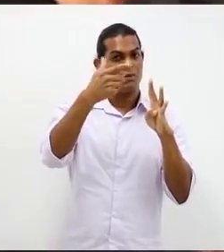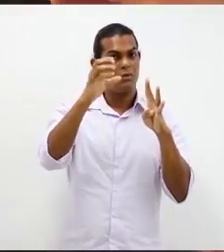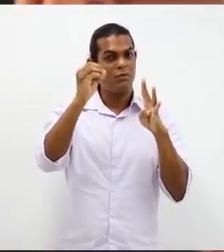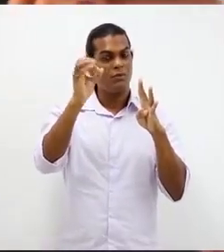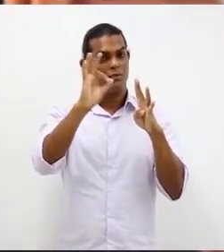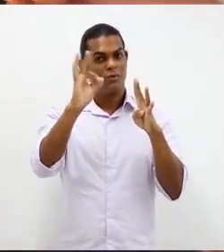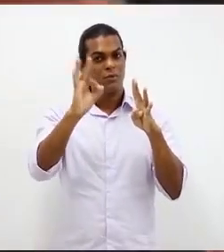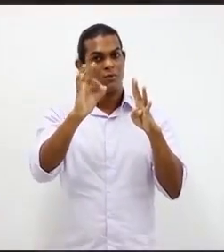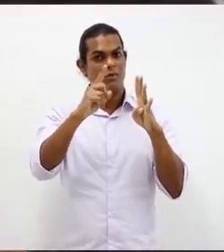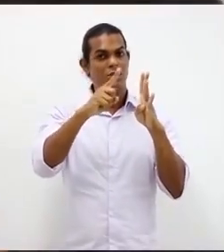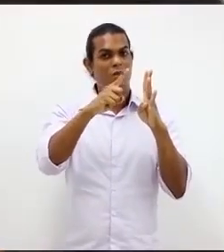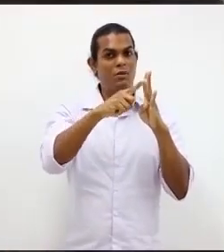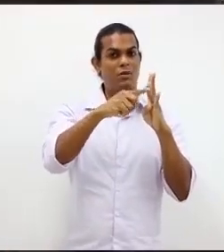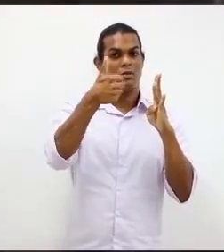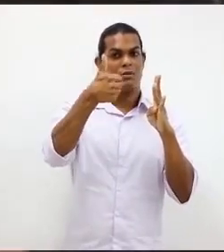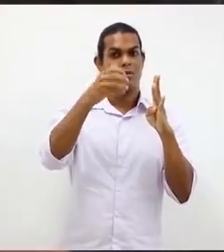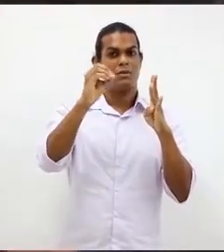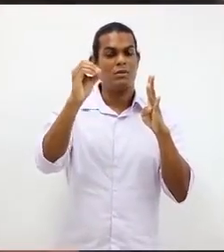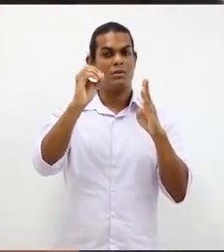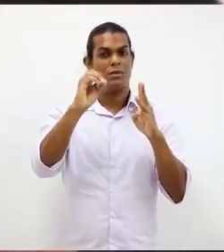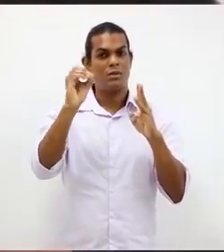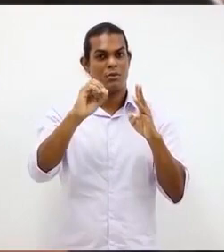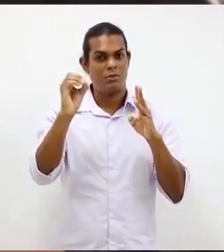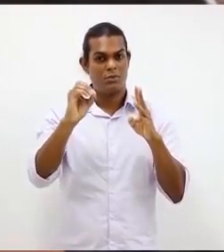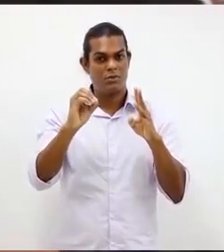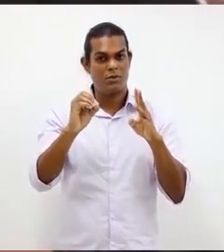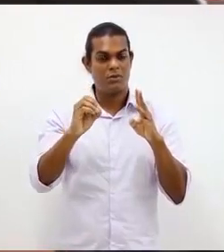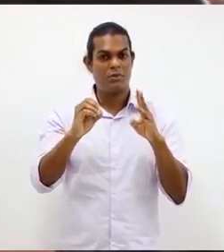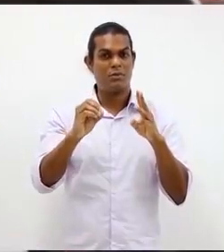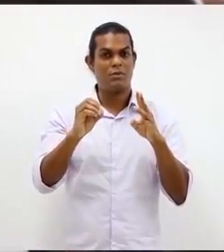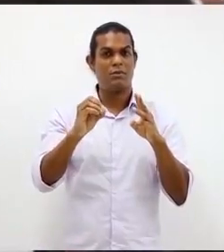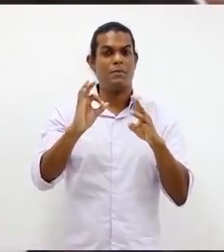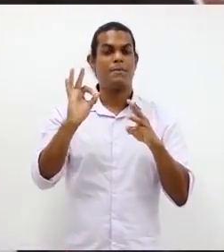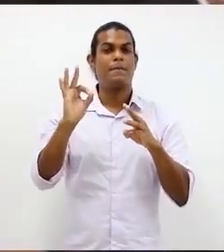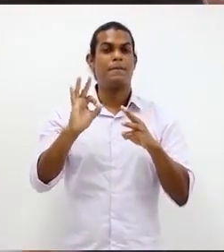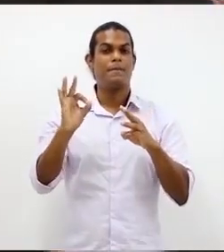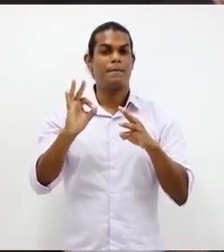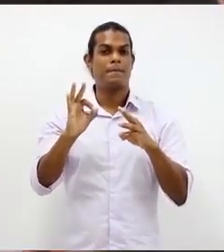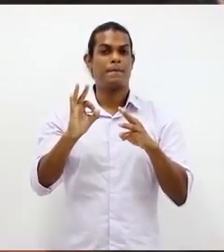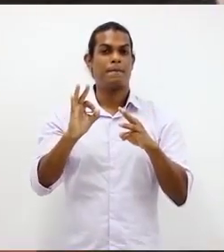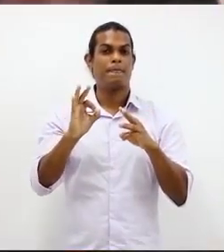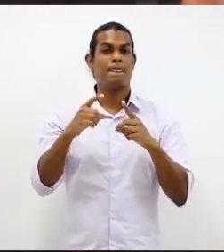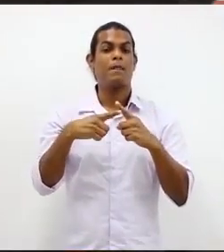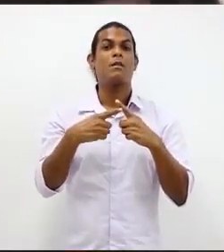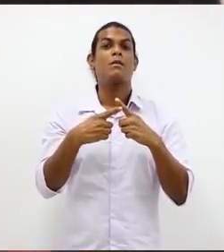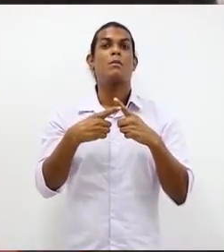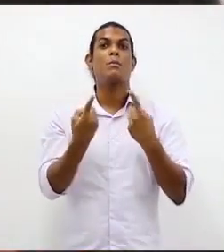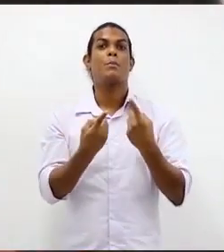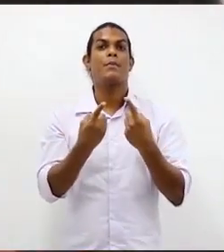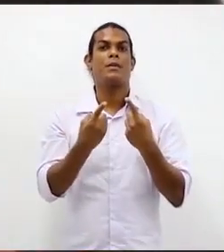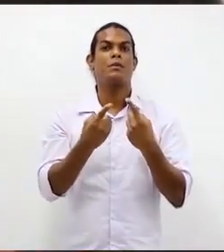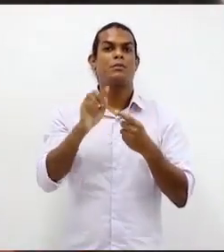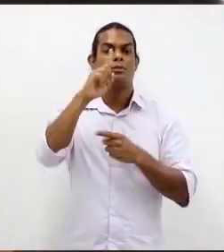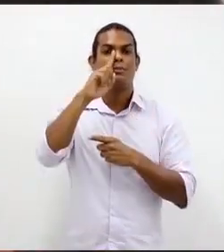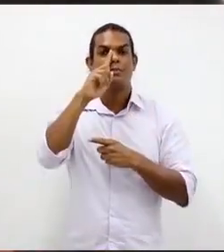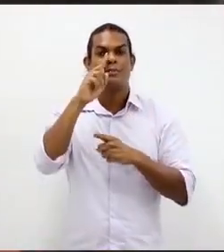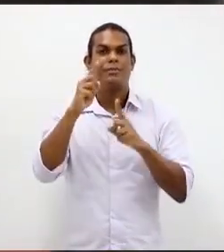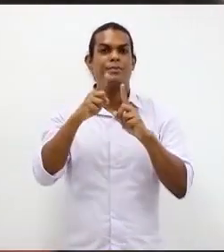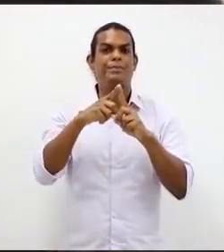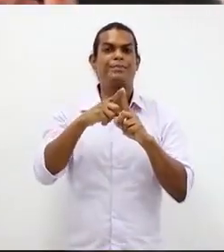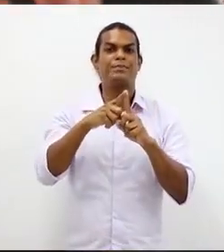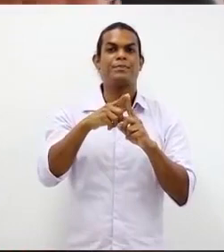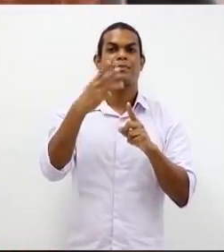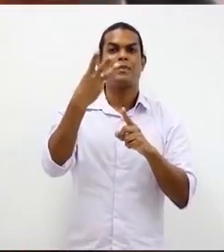médio, 10% grau mínimo. Já o de periculosidade é um valor único, 30% do salário. Todos os dois é do salário,